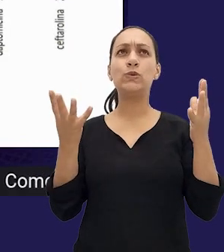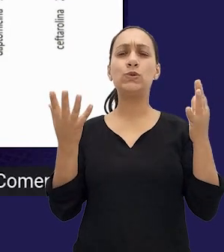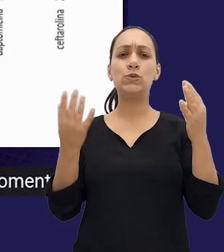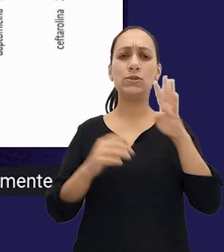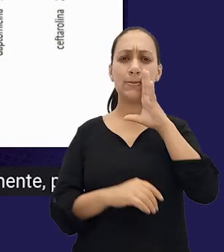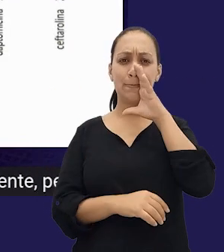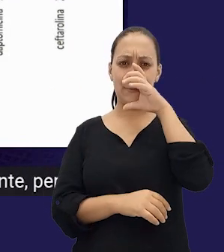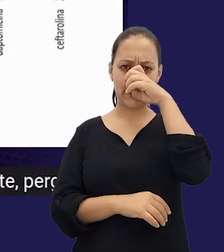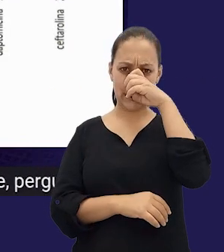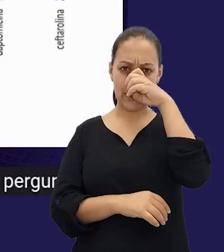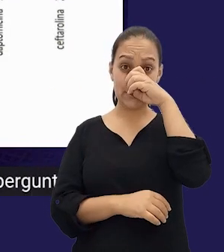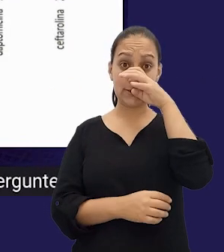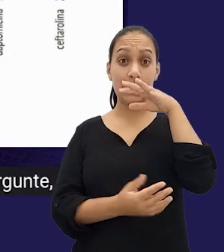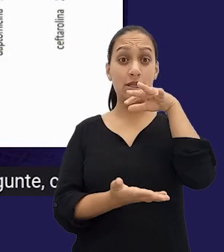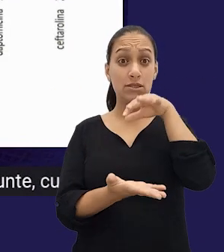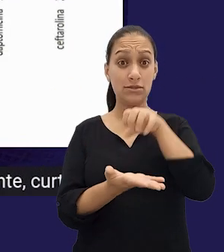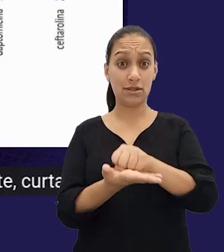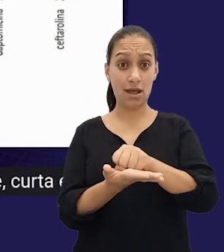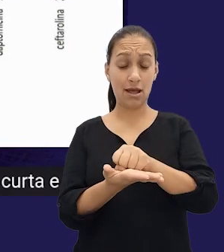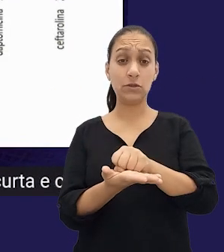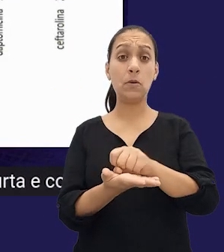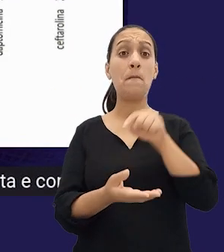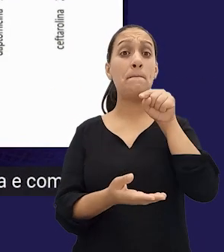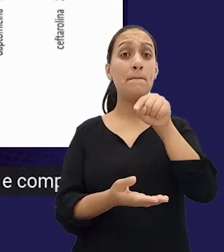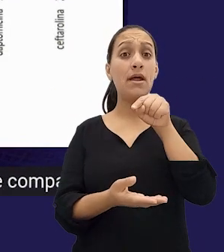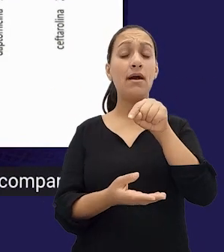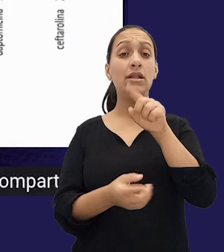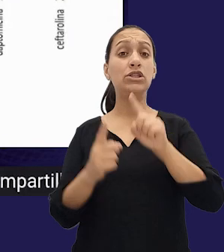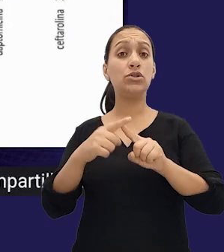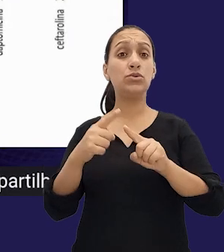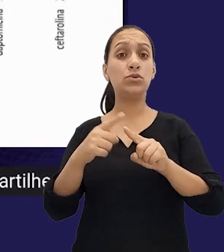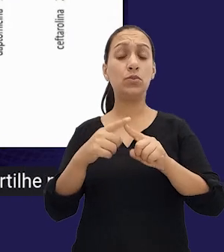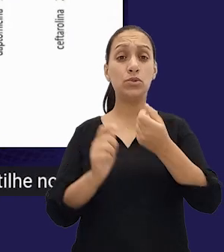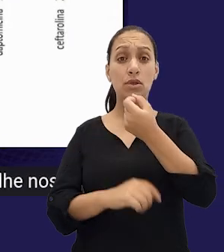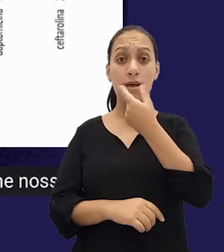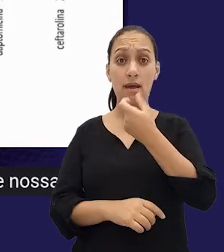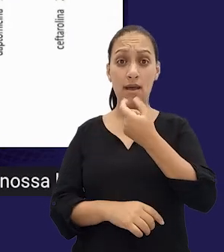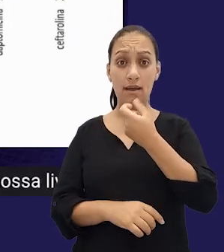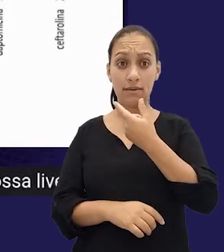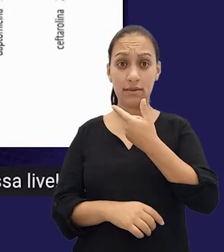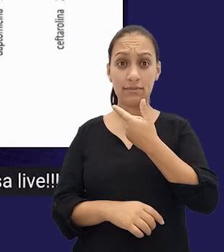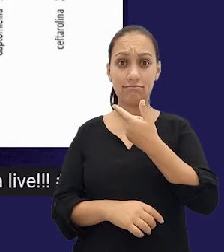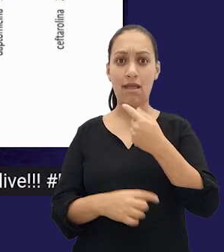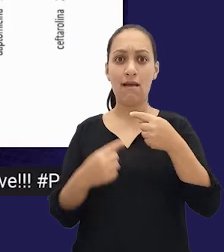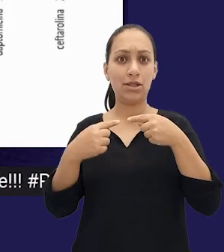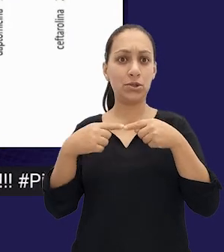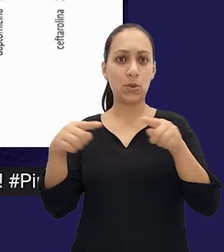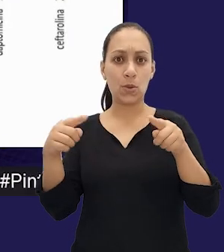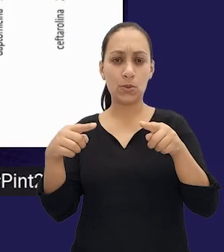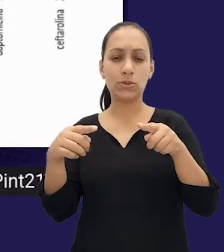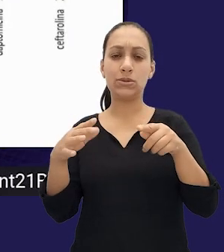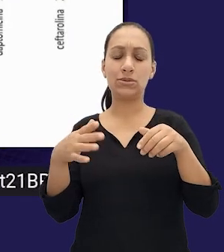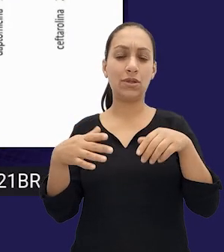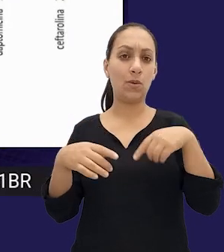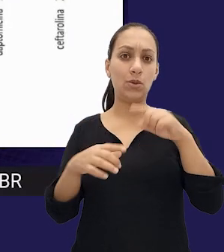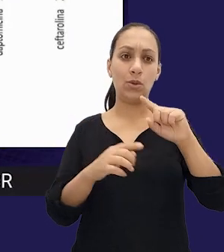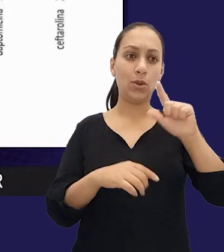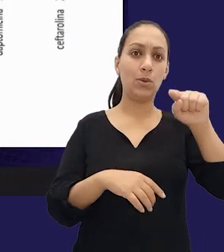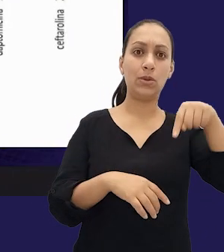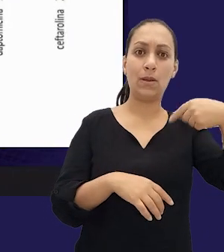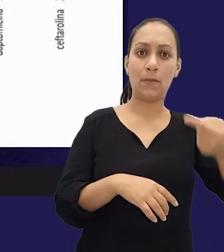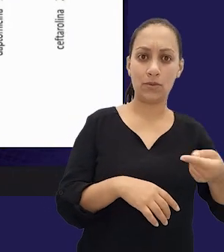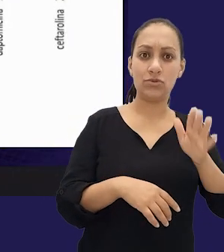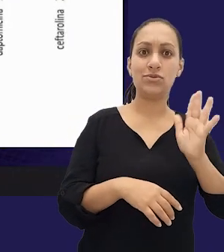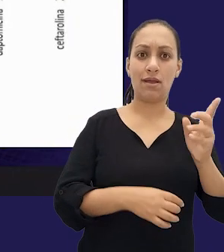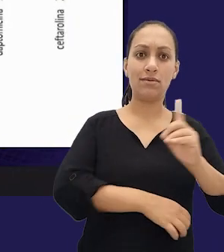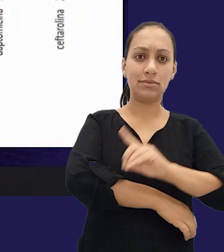foram descritas para aquela droga antimicrobiana previamente lançada. Então, assim, gente, eu peguei aqui